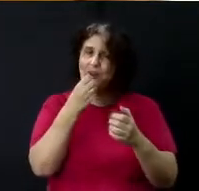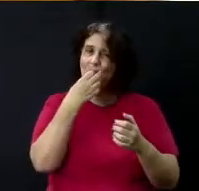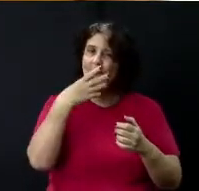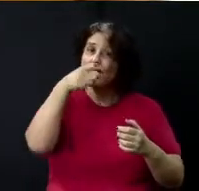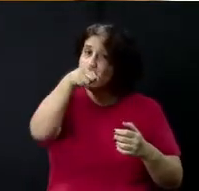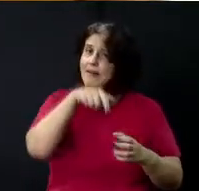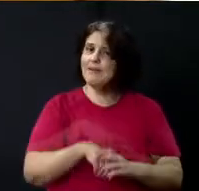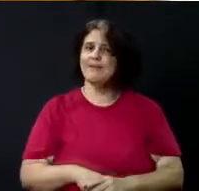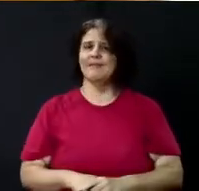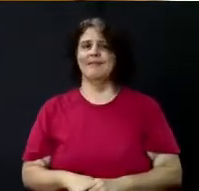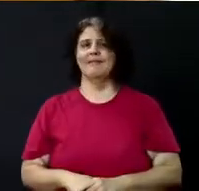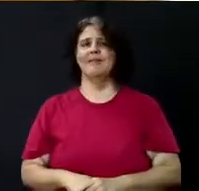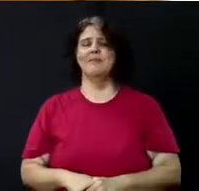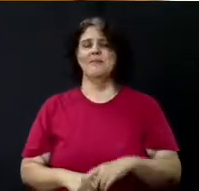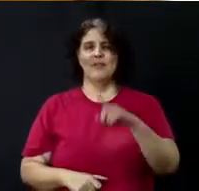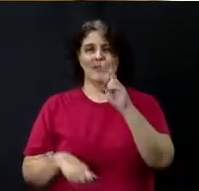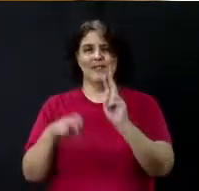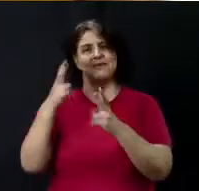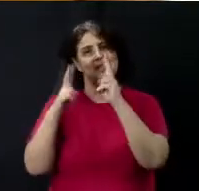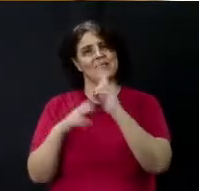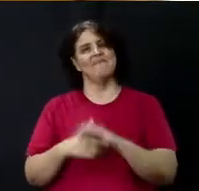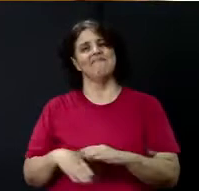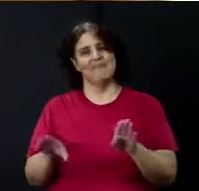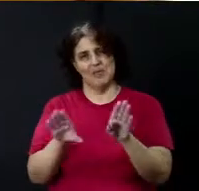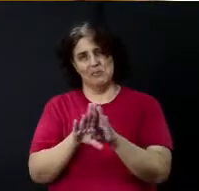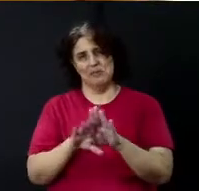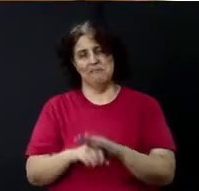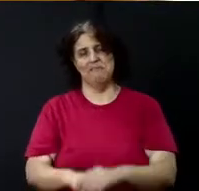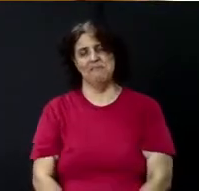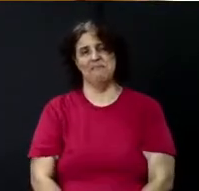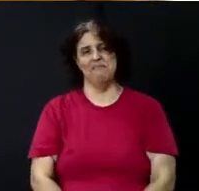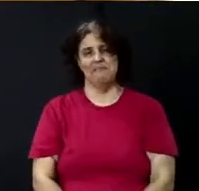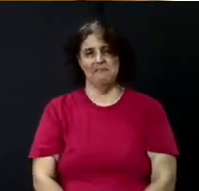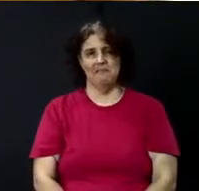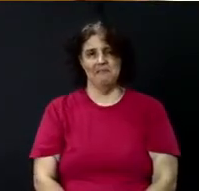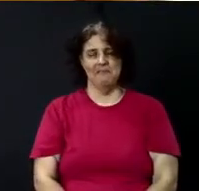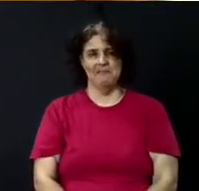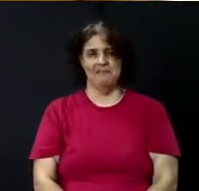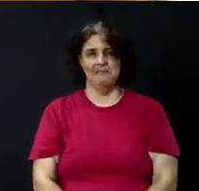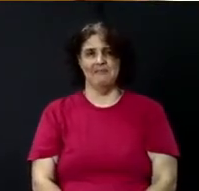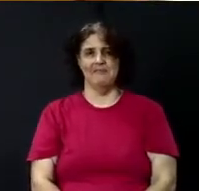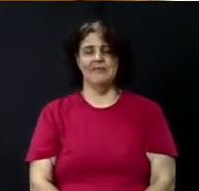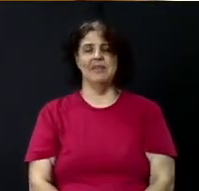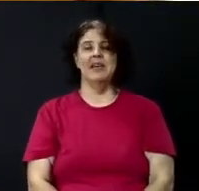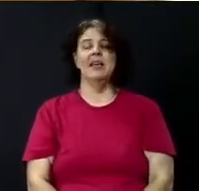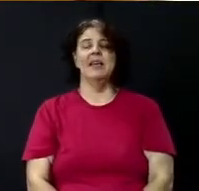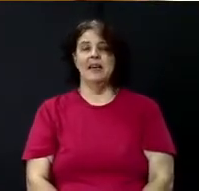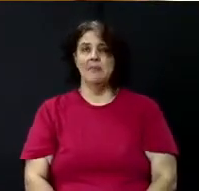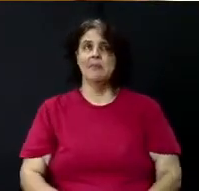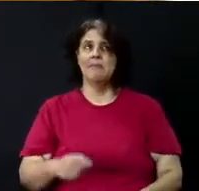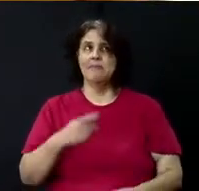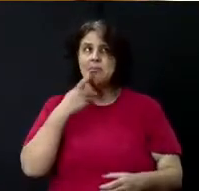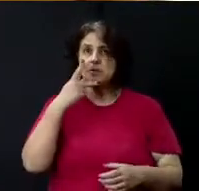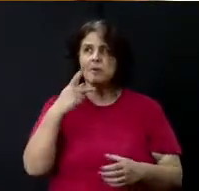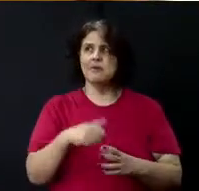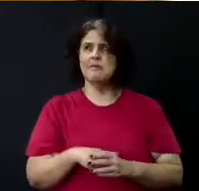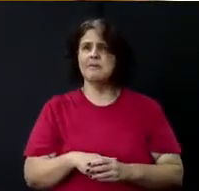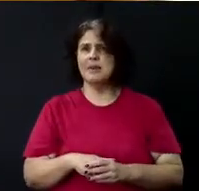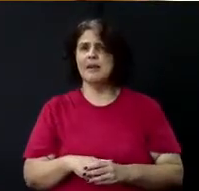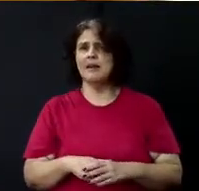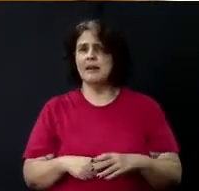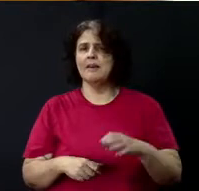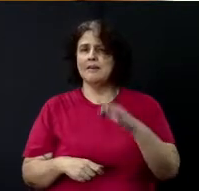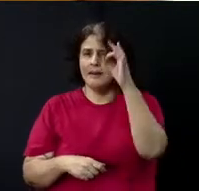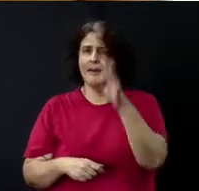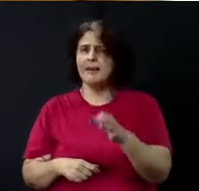possa ver. É muito provável que, se você for um escolhido da parte de